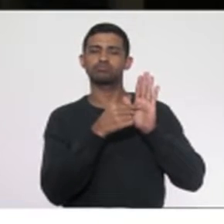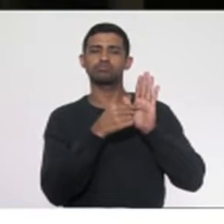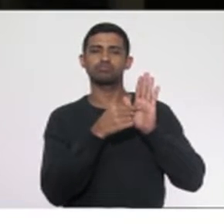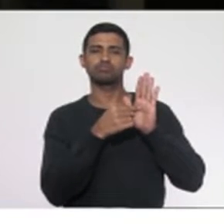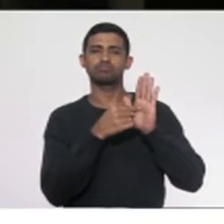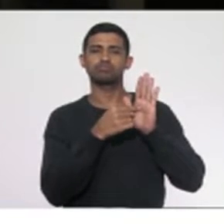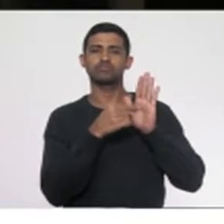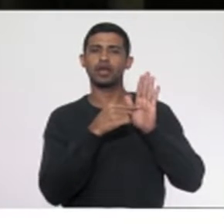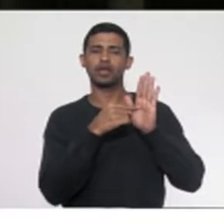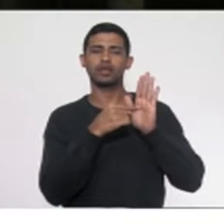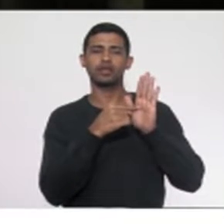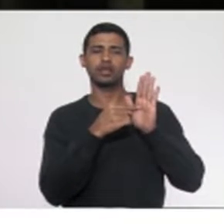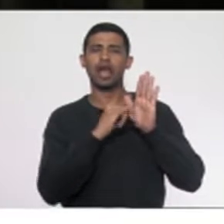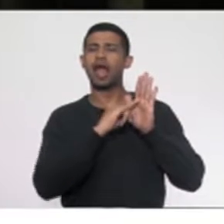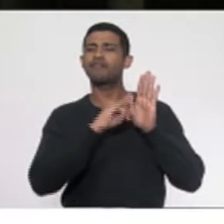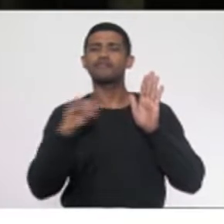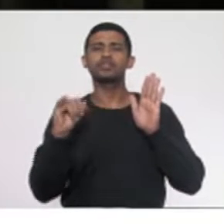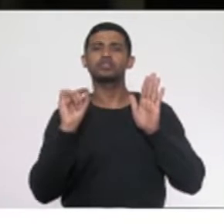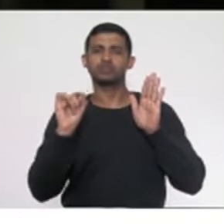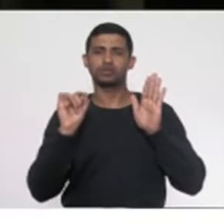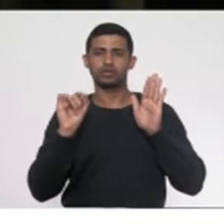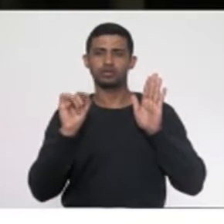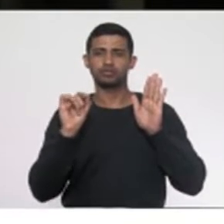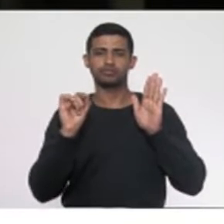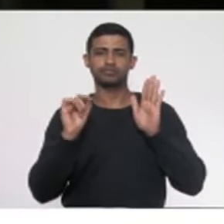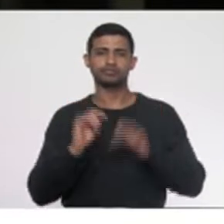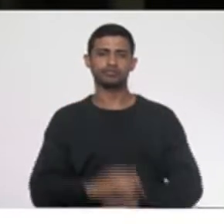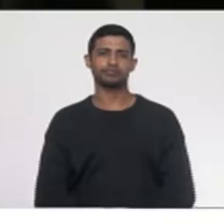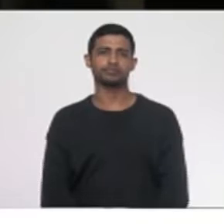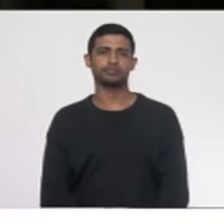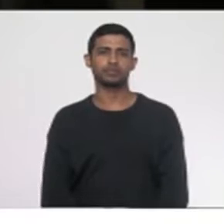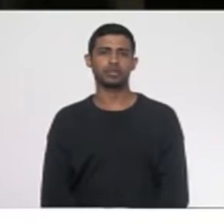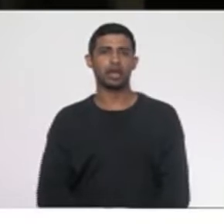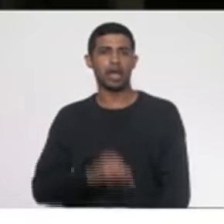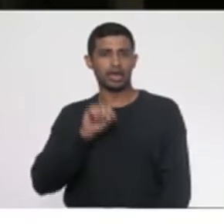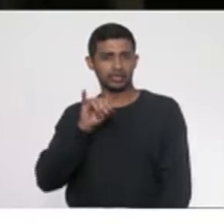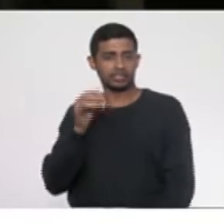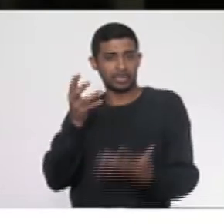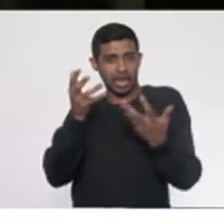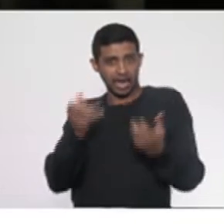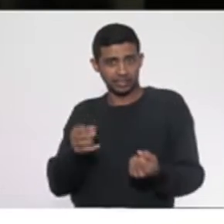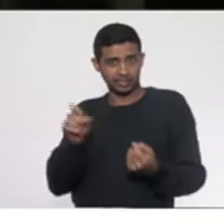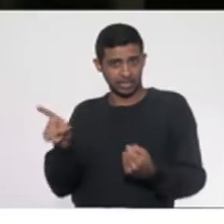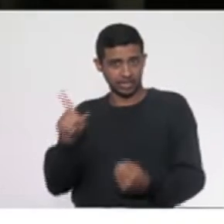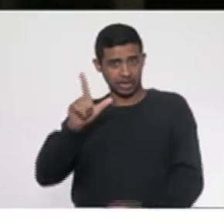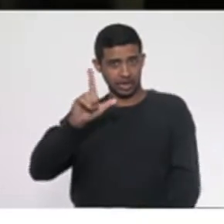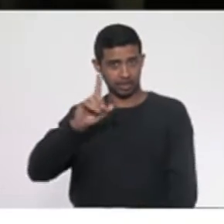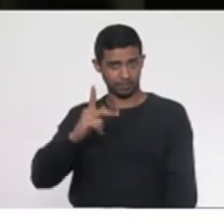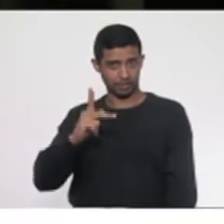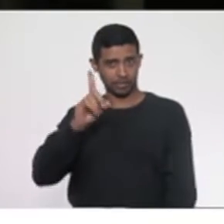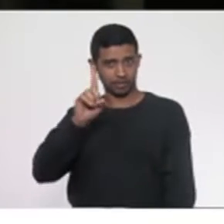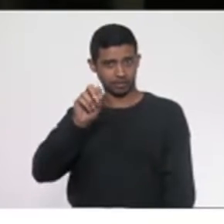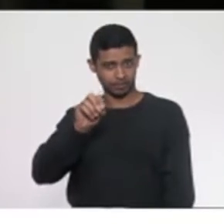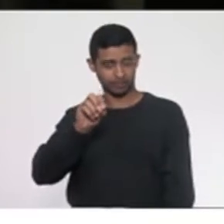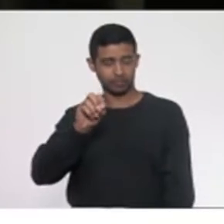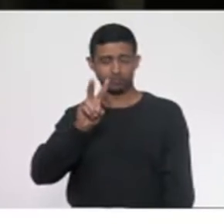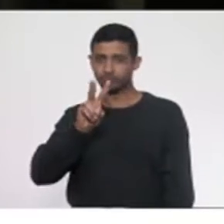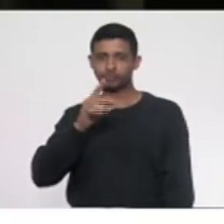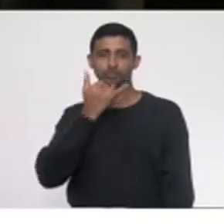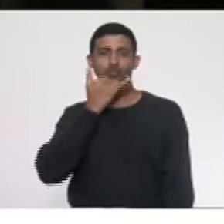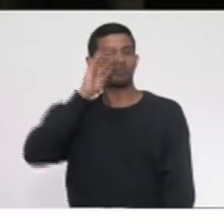é informado que quem aderir ao PDV, a vaga do